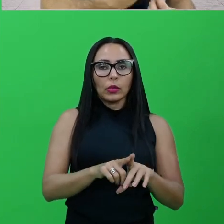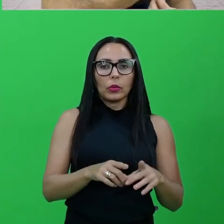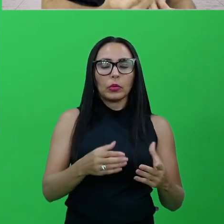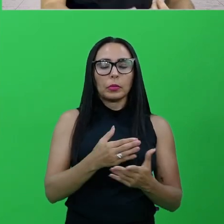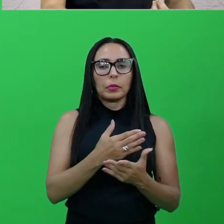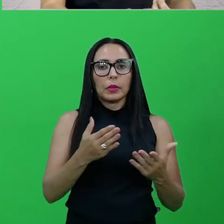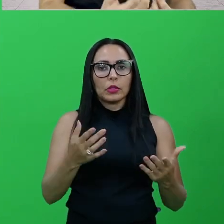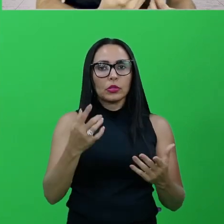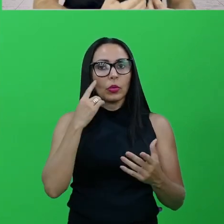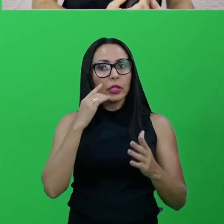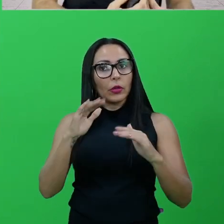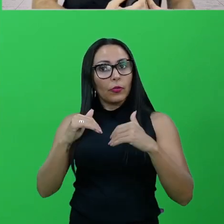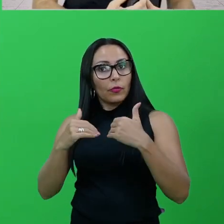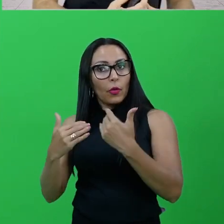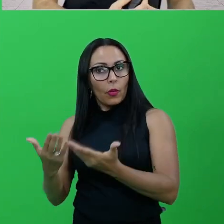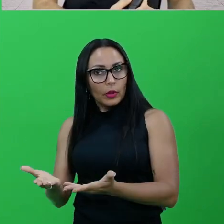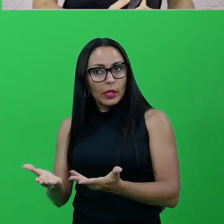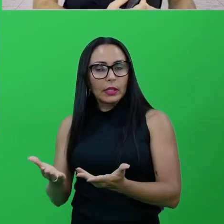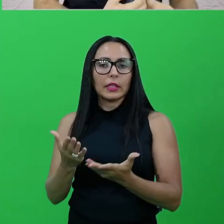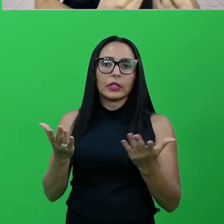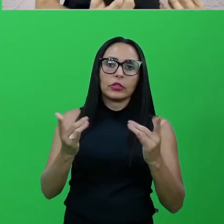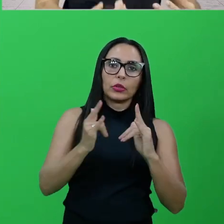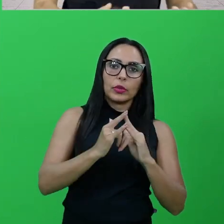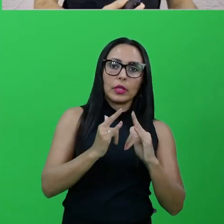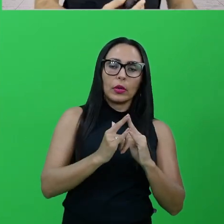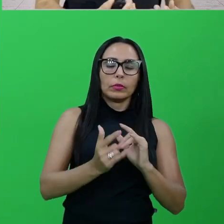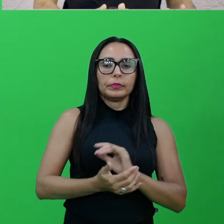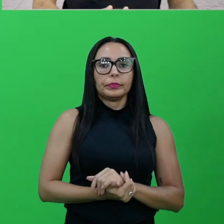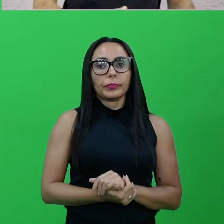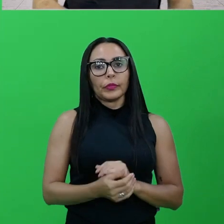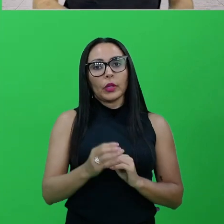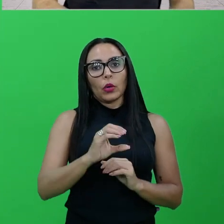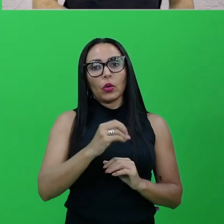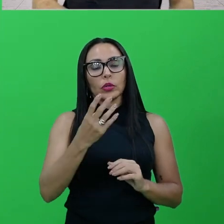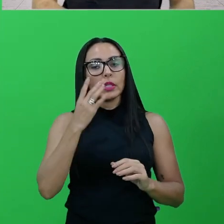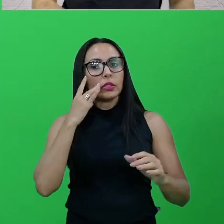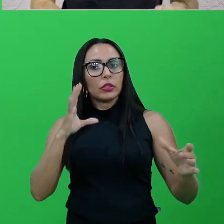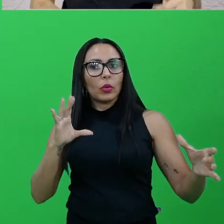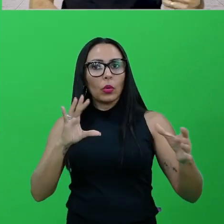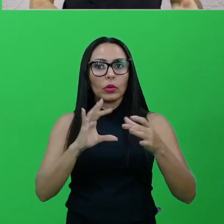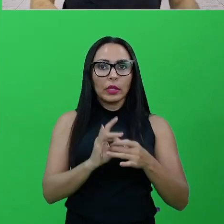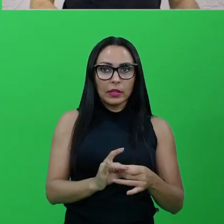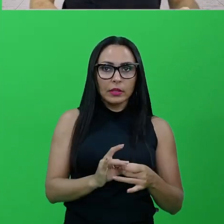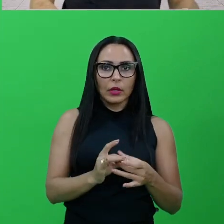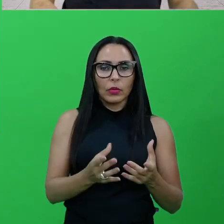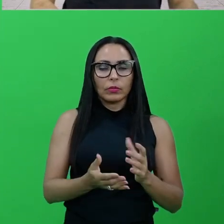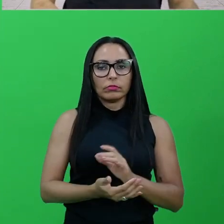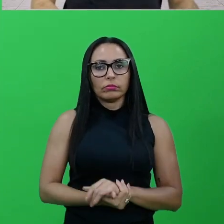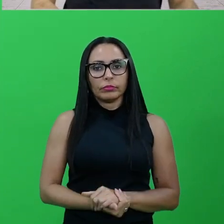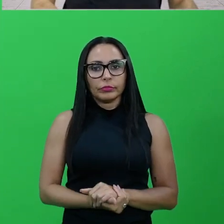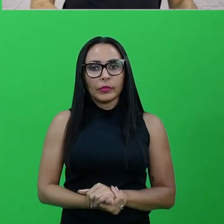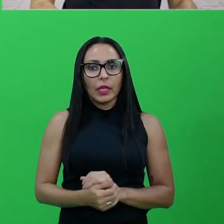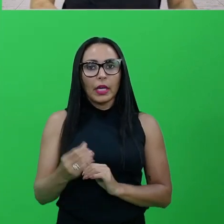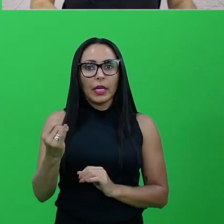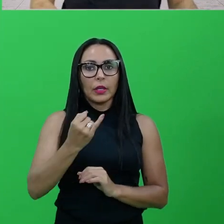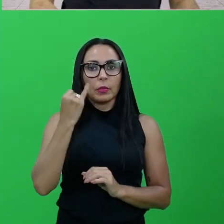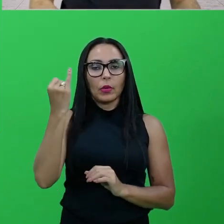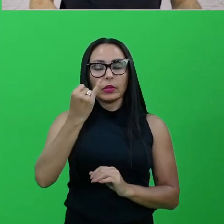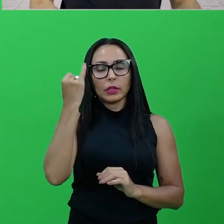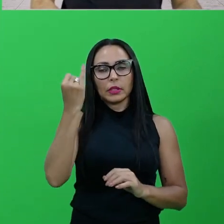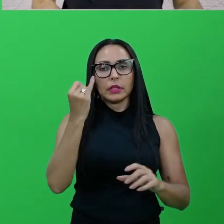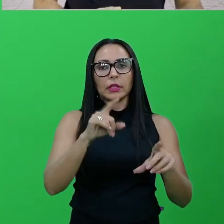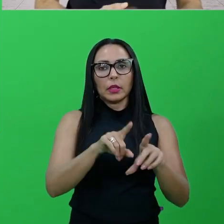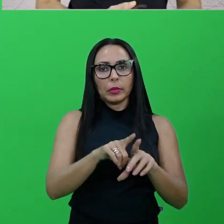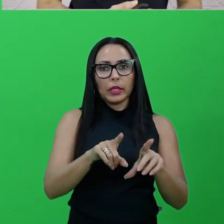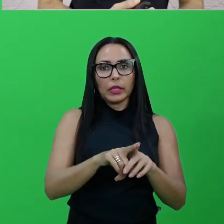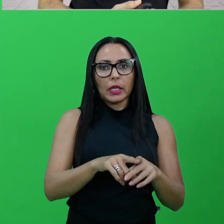são externos ao ambiente da instituição ou se existe uma conexão com ambos. Além disso, é importante levar em conta também